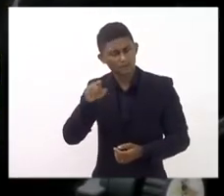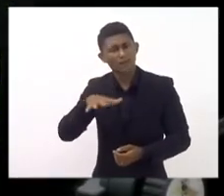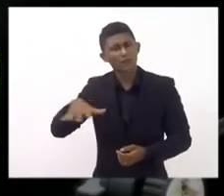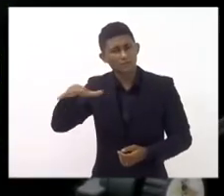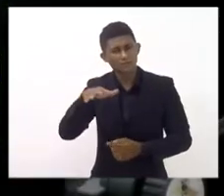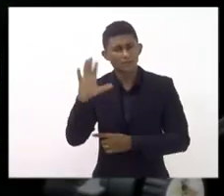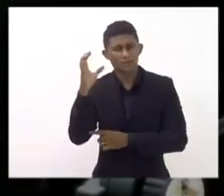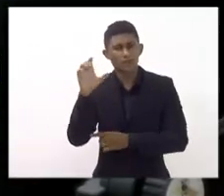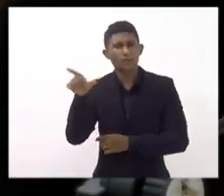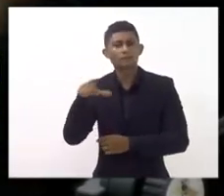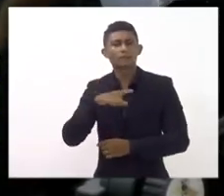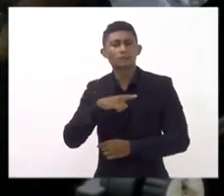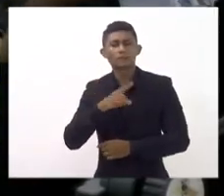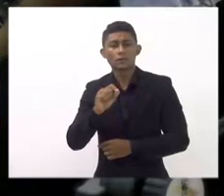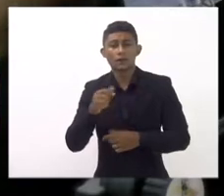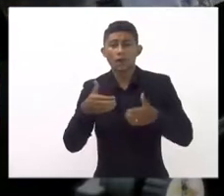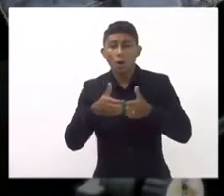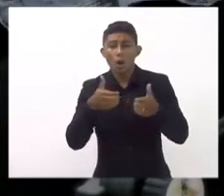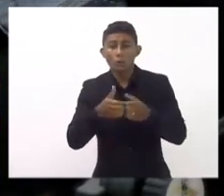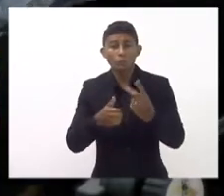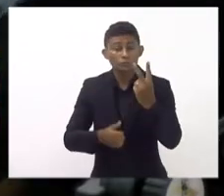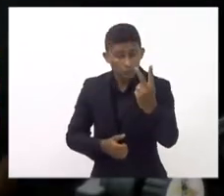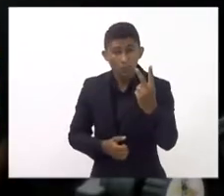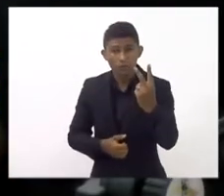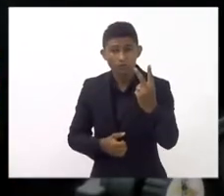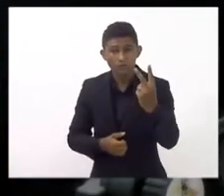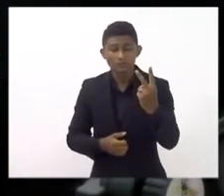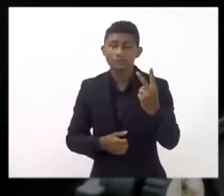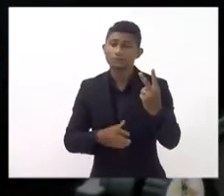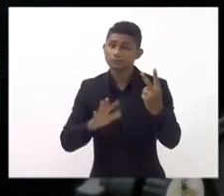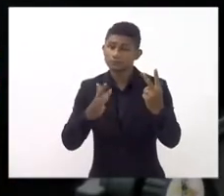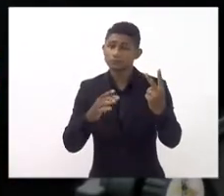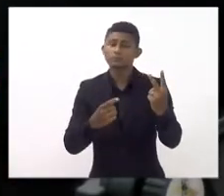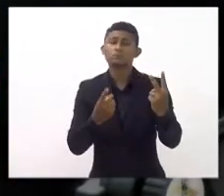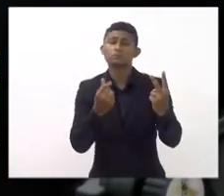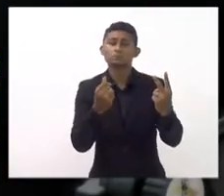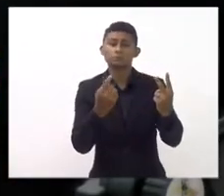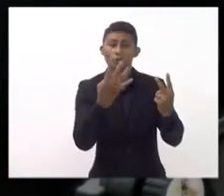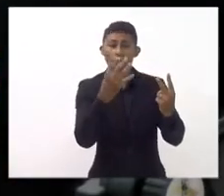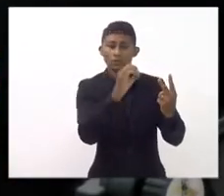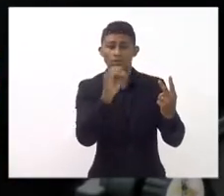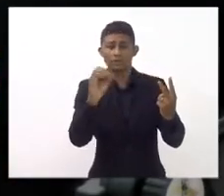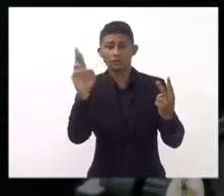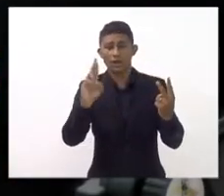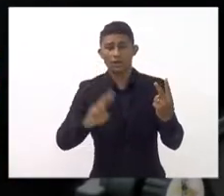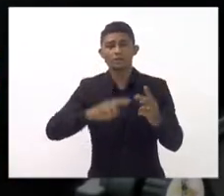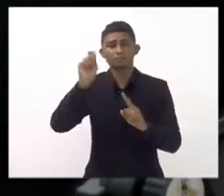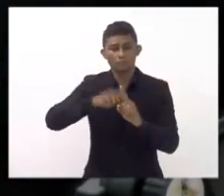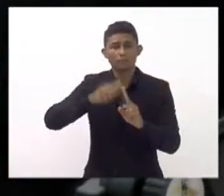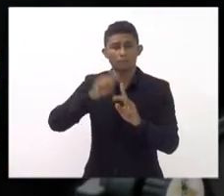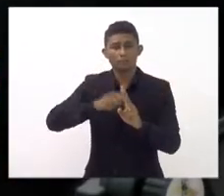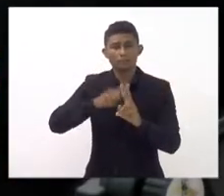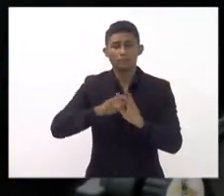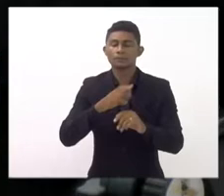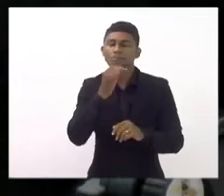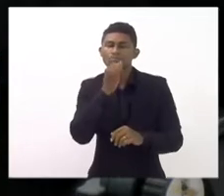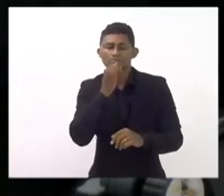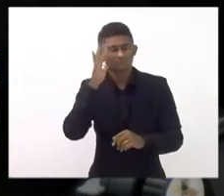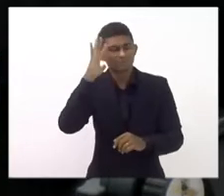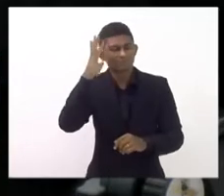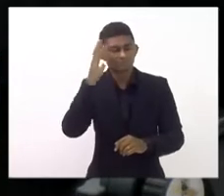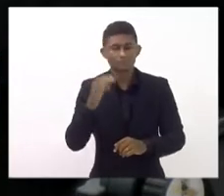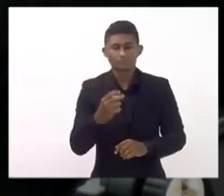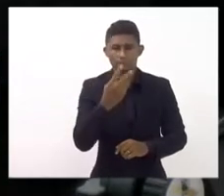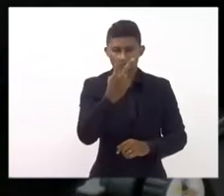metropolitana, pega 2 ônibus, o que significa cerca de R$400. R$200, vamos